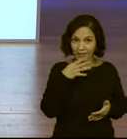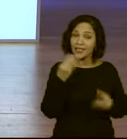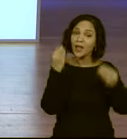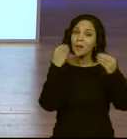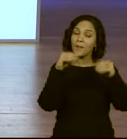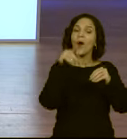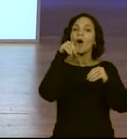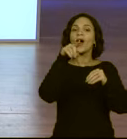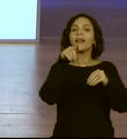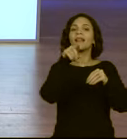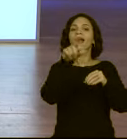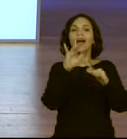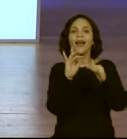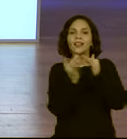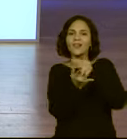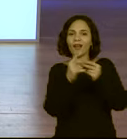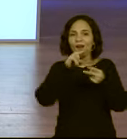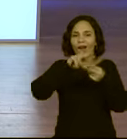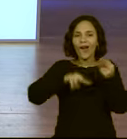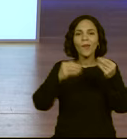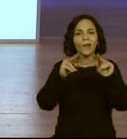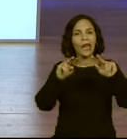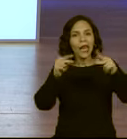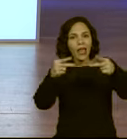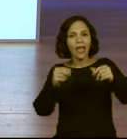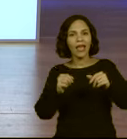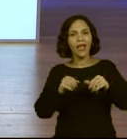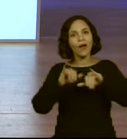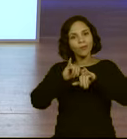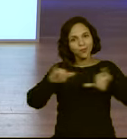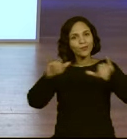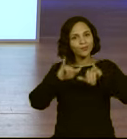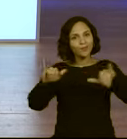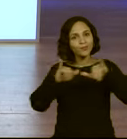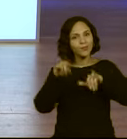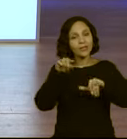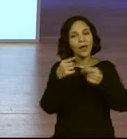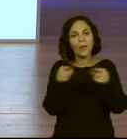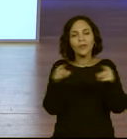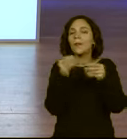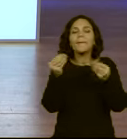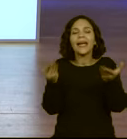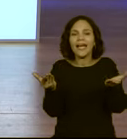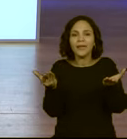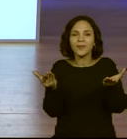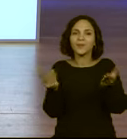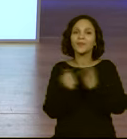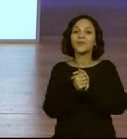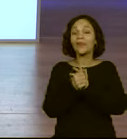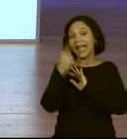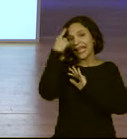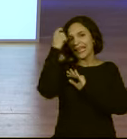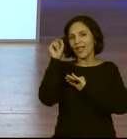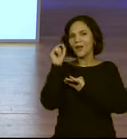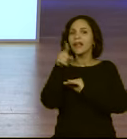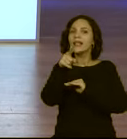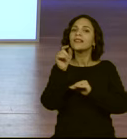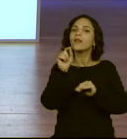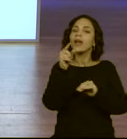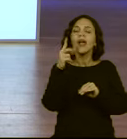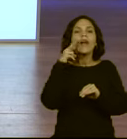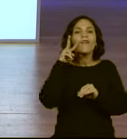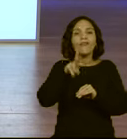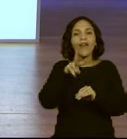a letra da música o link enfim pública com a hashtag e a ideia é que você também